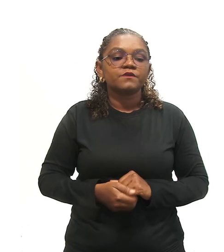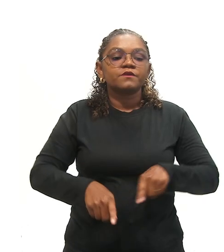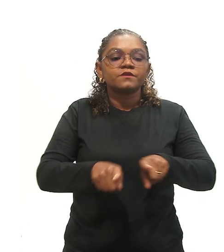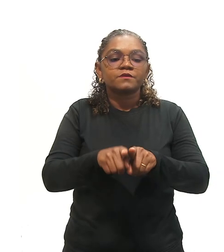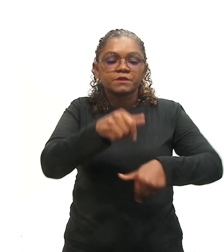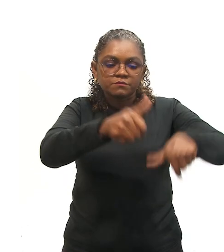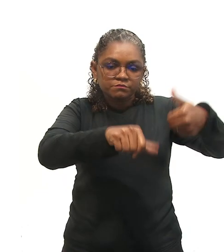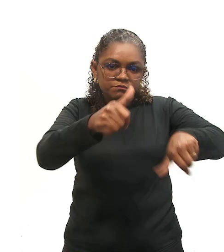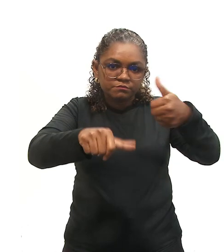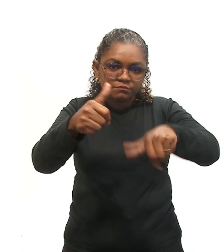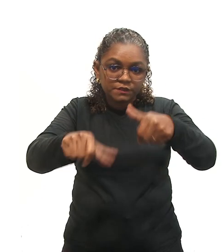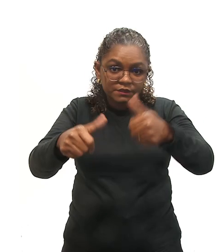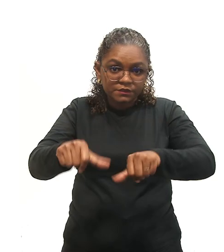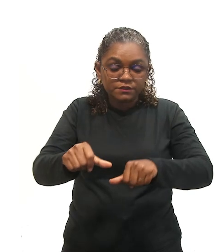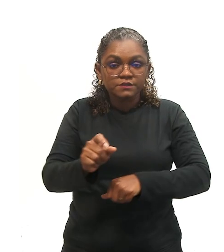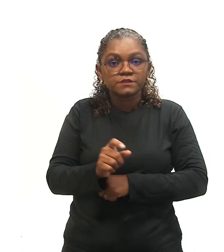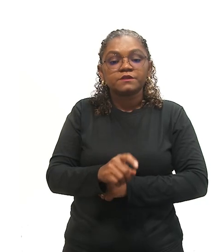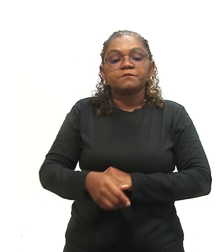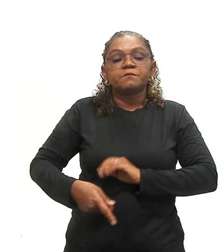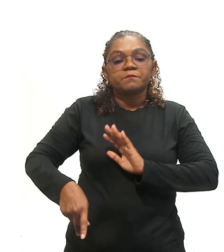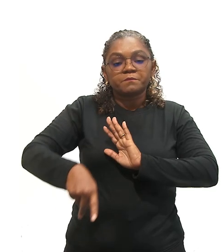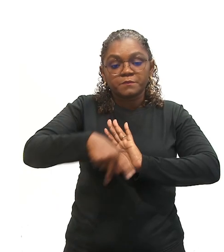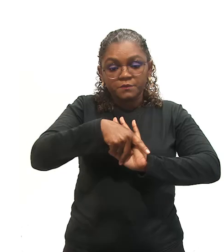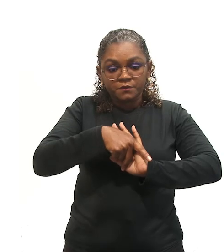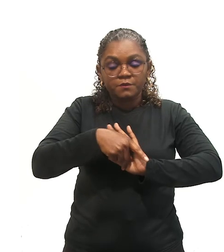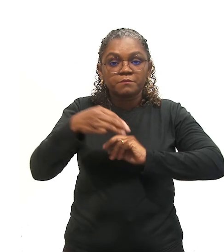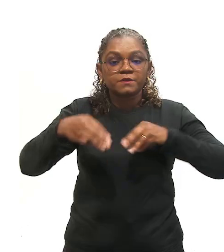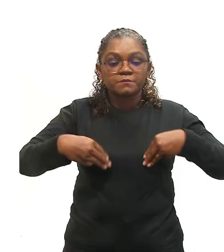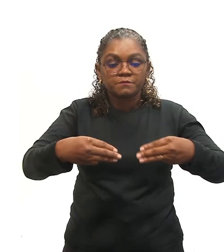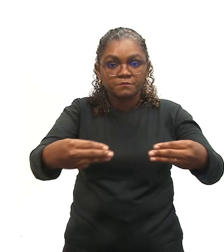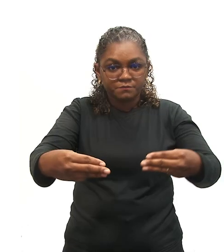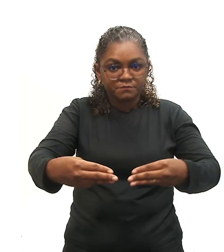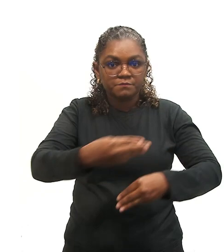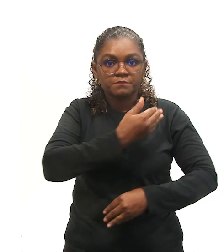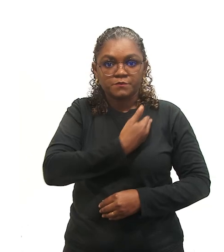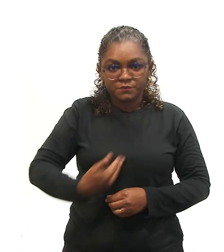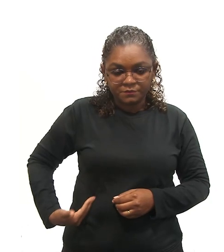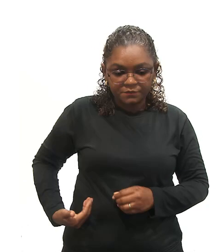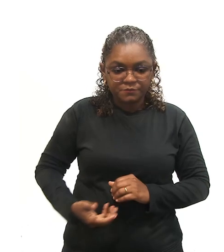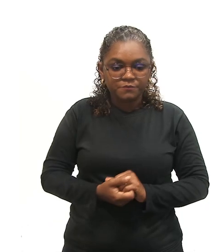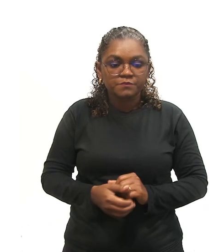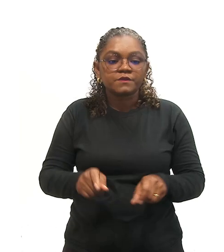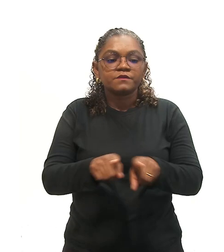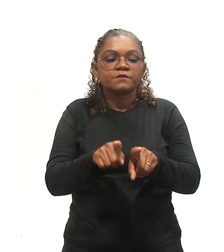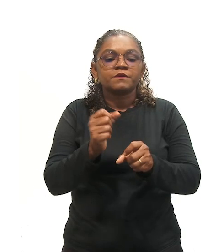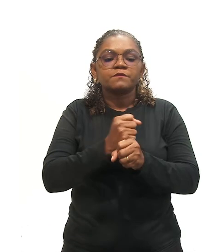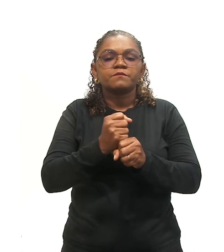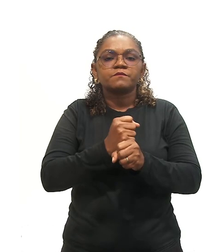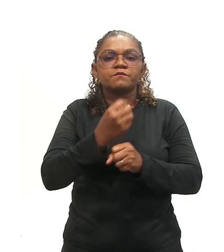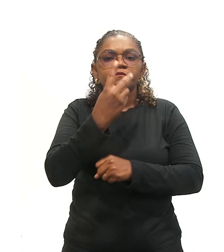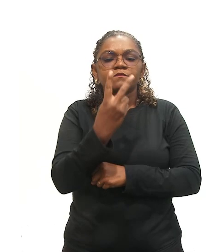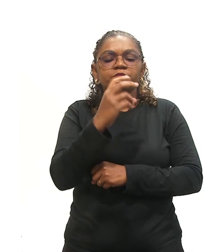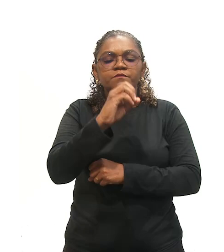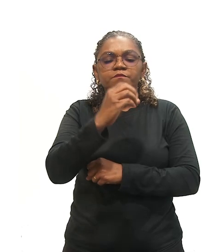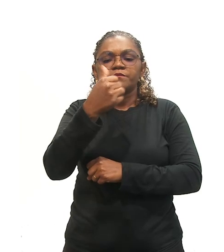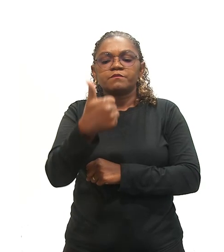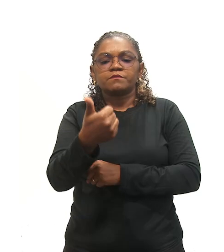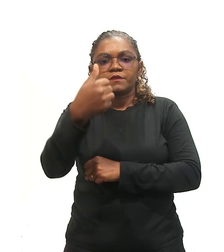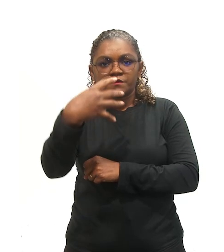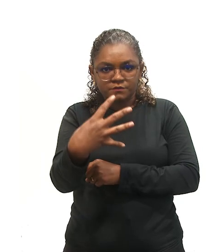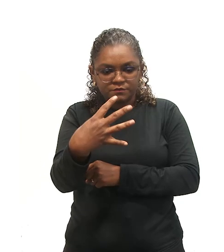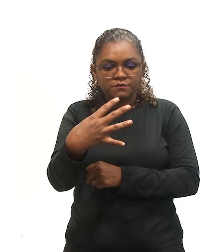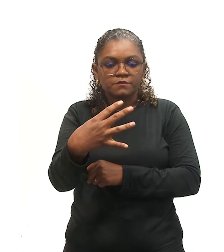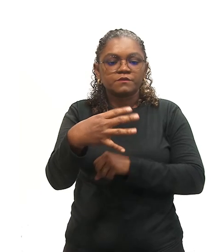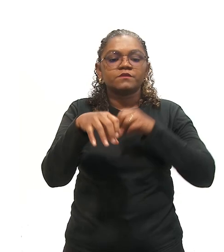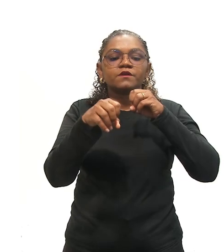Rondônia. E desde 2014, atuo na docência EBTT no IFRO, aqui no campus Porto